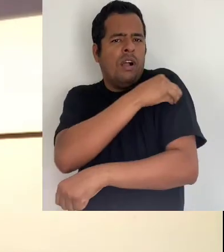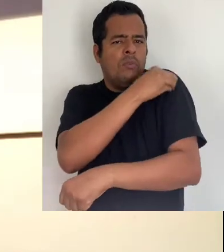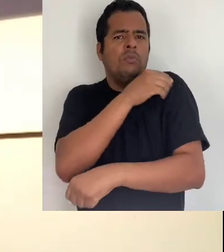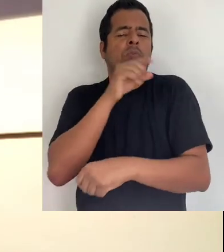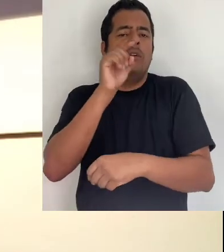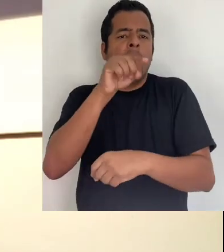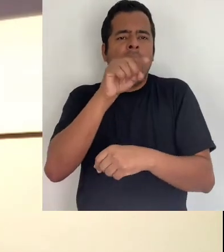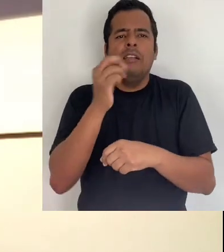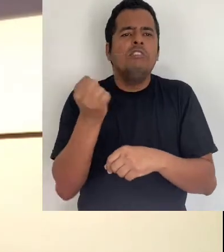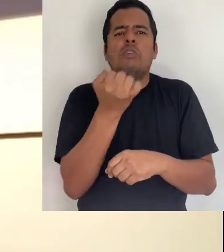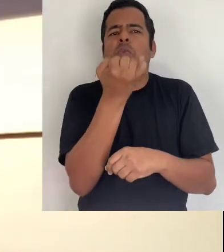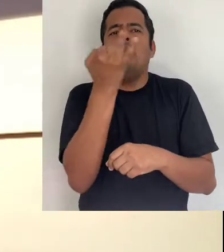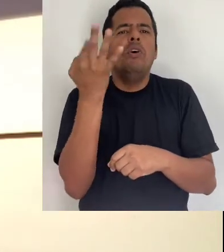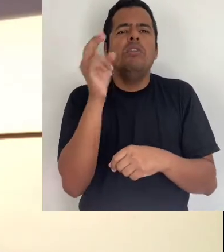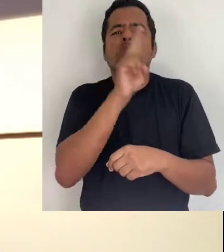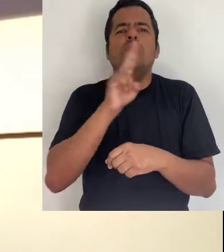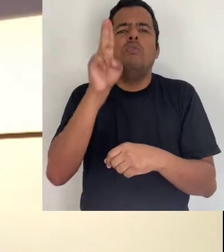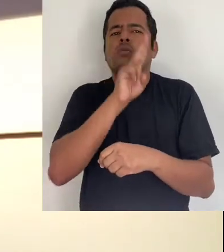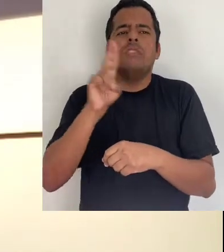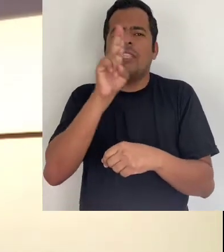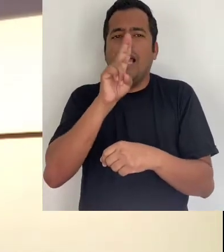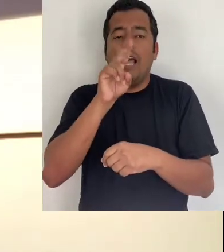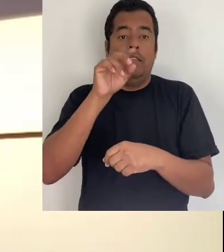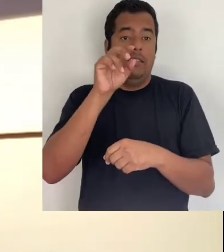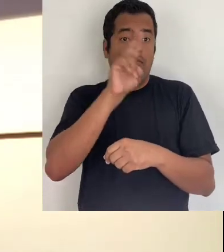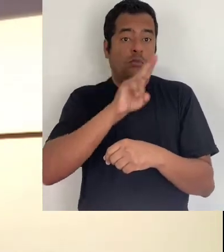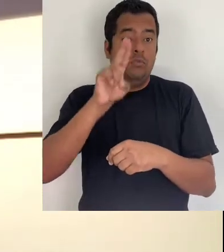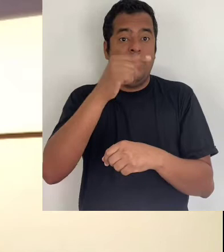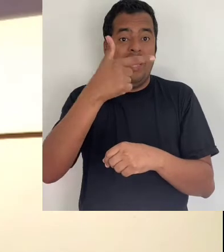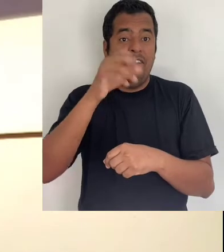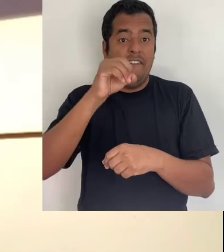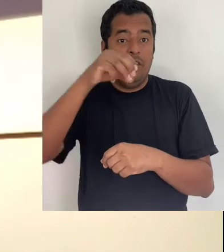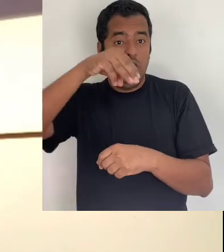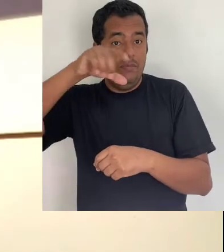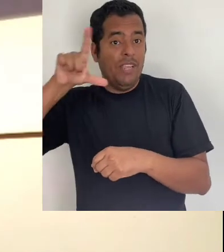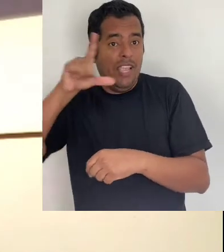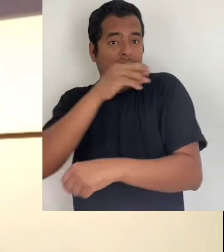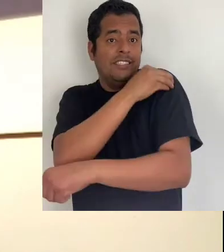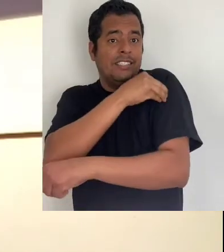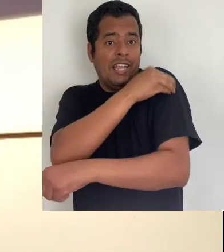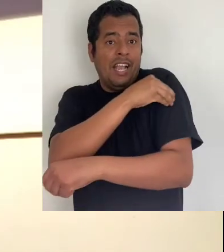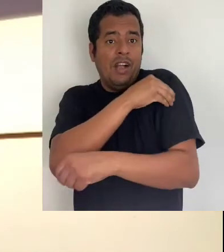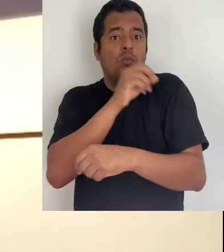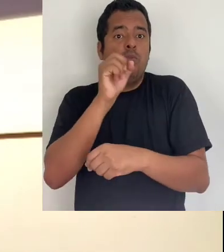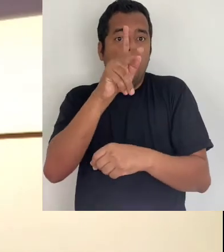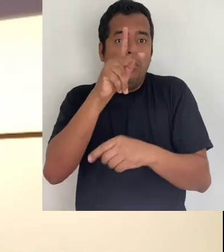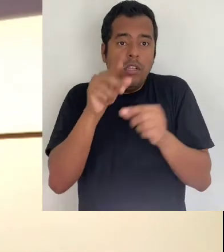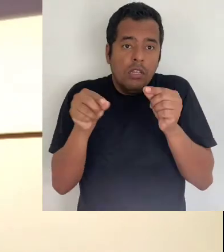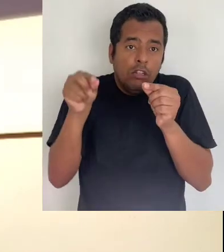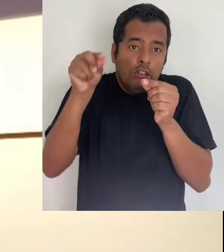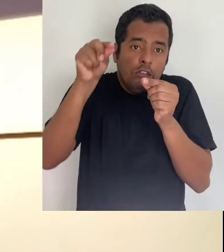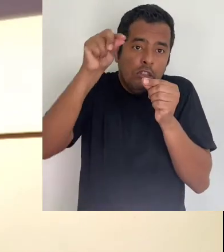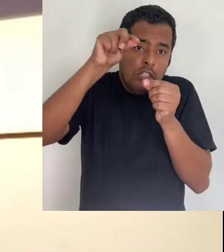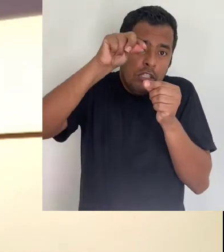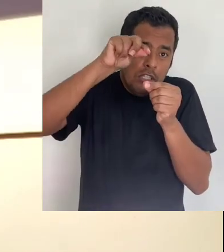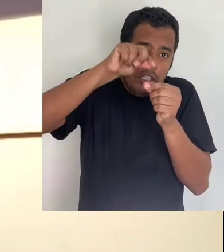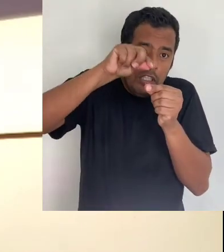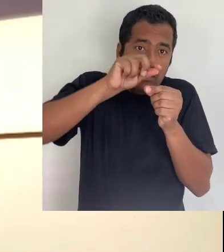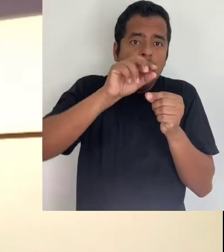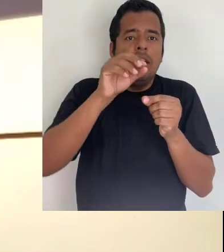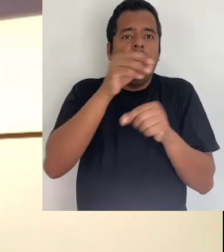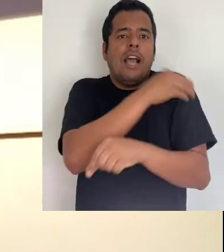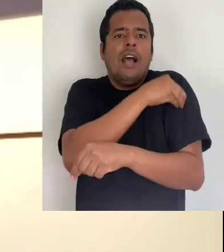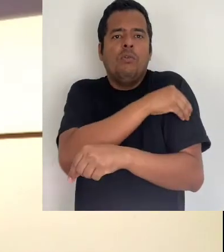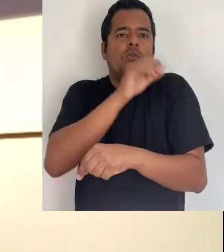utilizando o álcool isobutílico, tá bom? E aí, quanto é que eu vou usar de álcool isobutílico? Eu vou usar 20 ml, tá pessoal? Vou